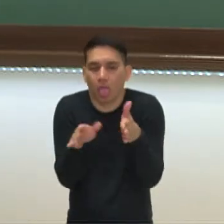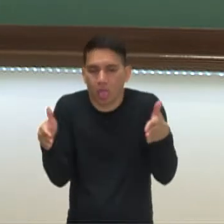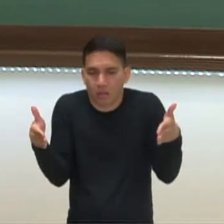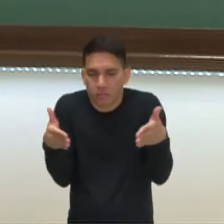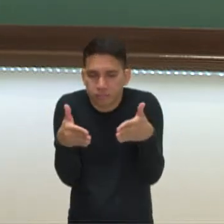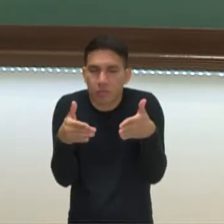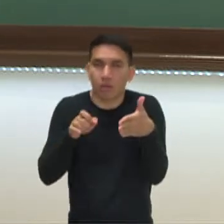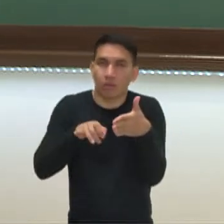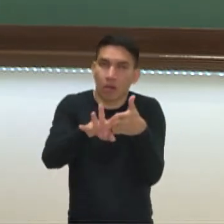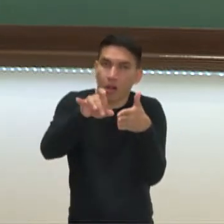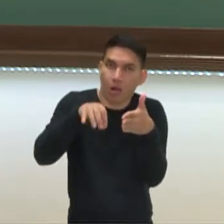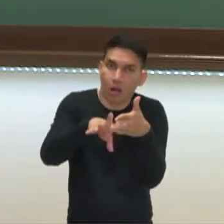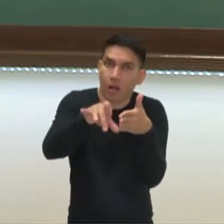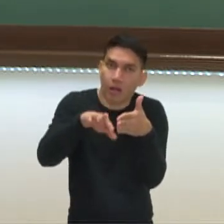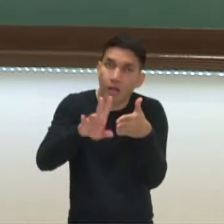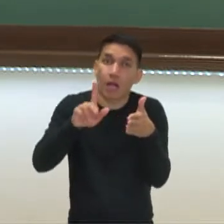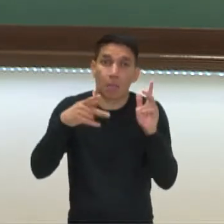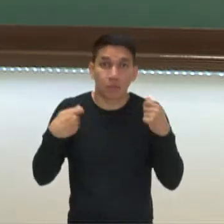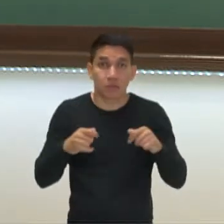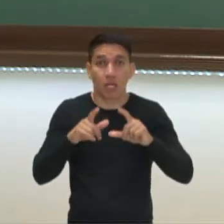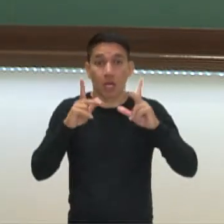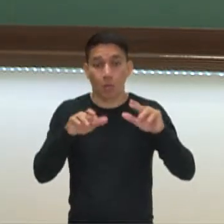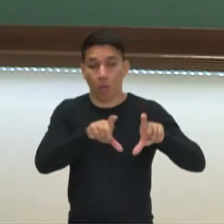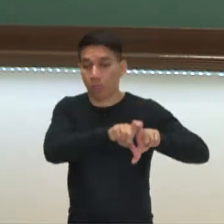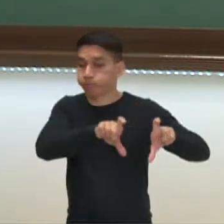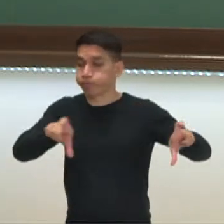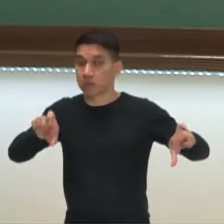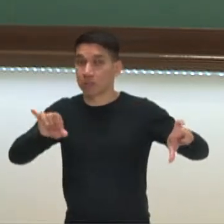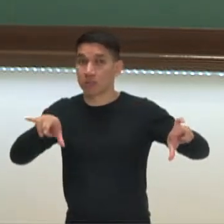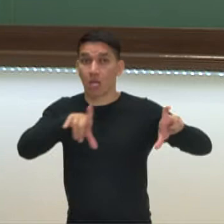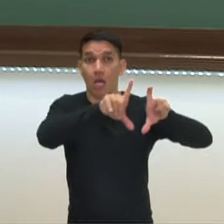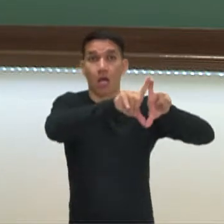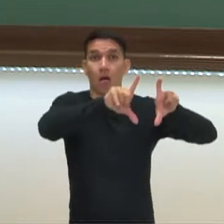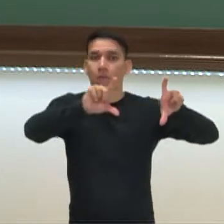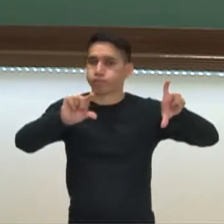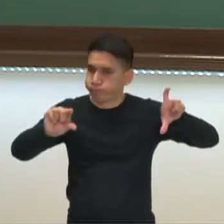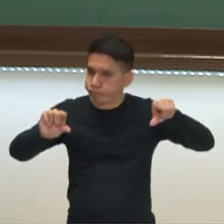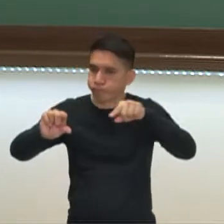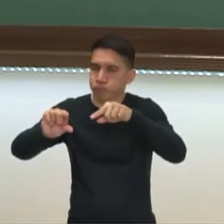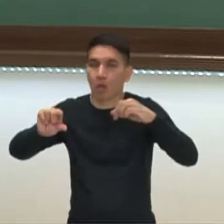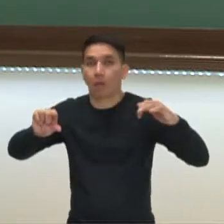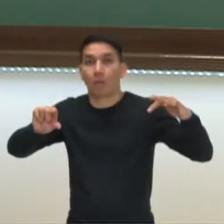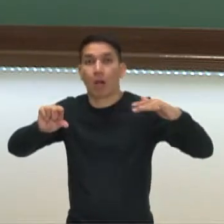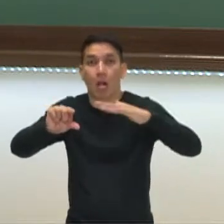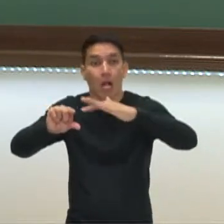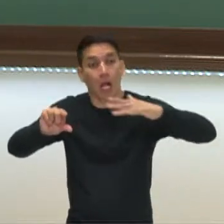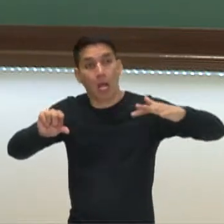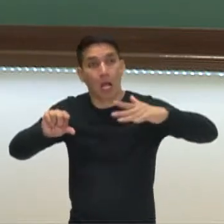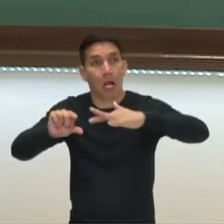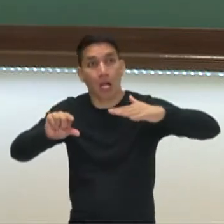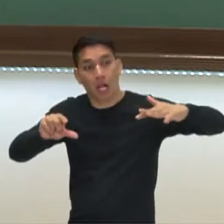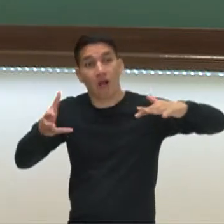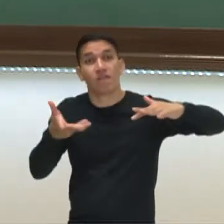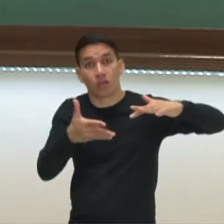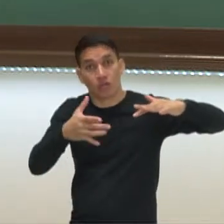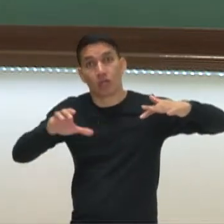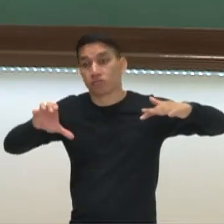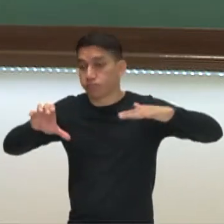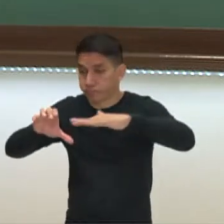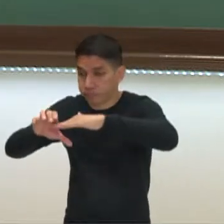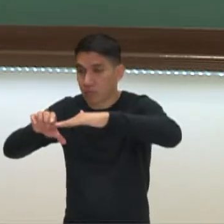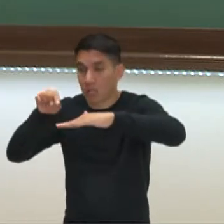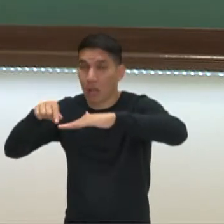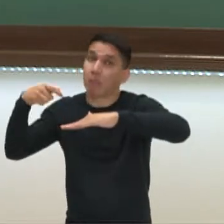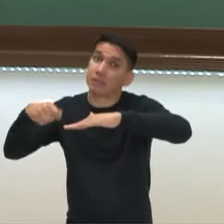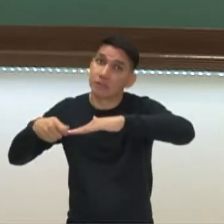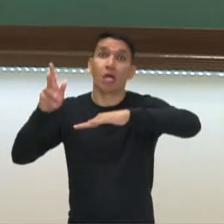fluxo de água tem que ser igual em todo o encanamento. Se aqui passa água em uma certa velocidade, aqui também tem que passar na mesma